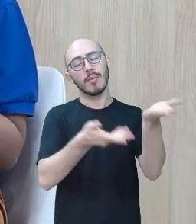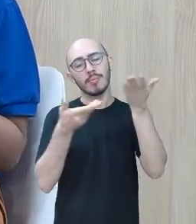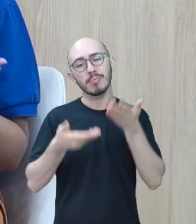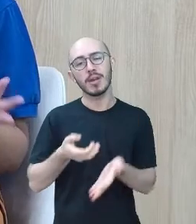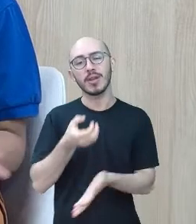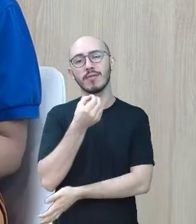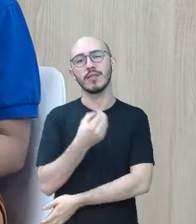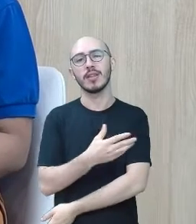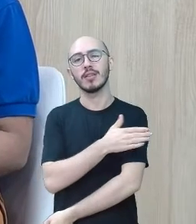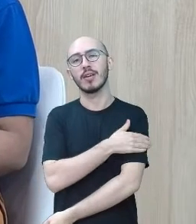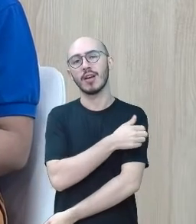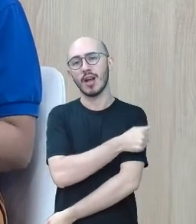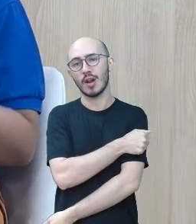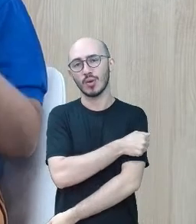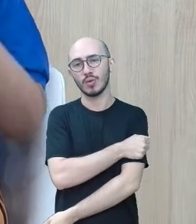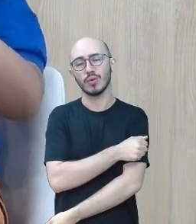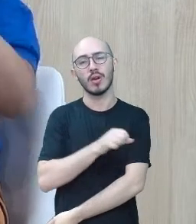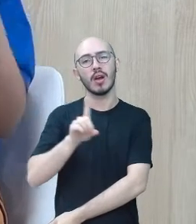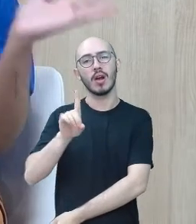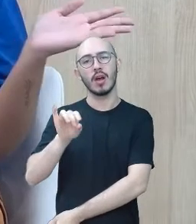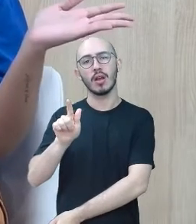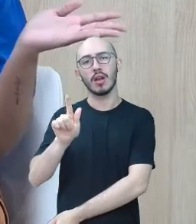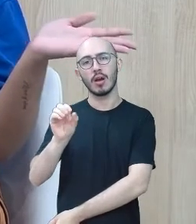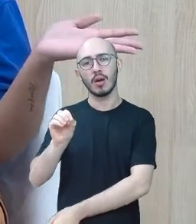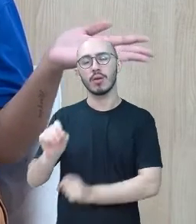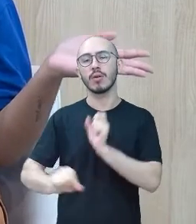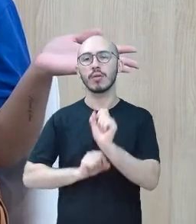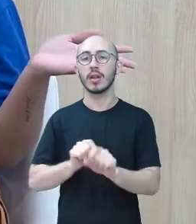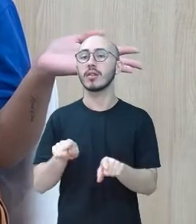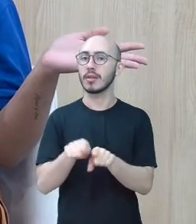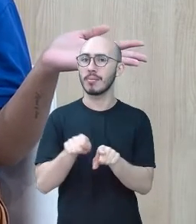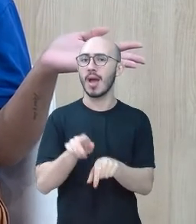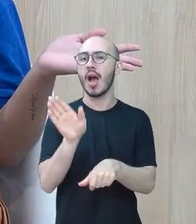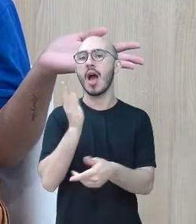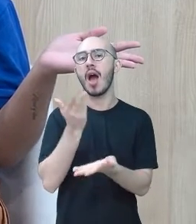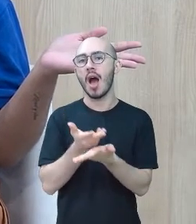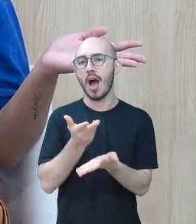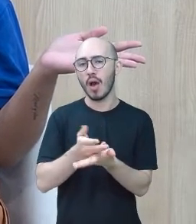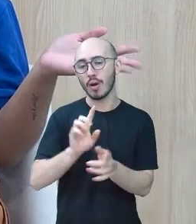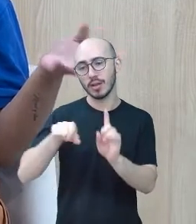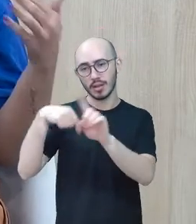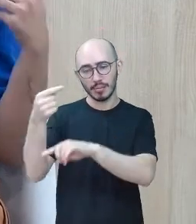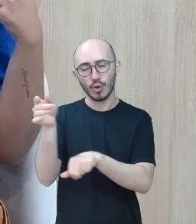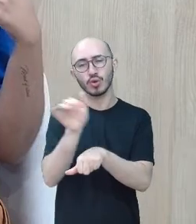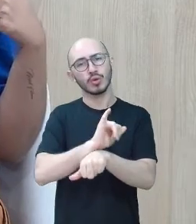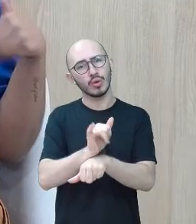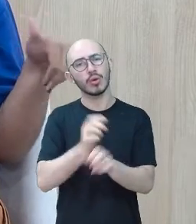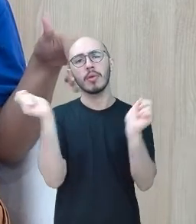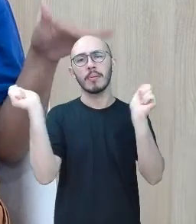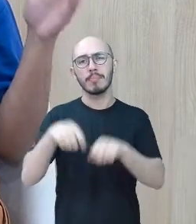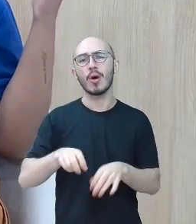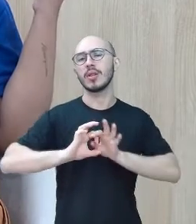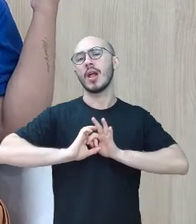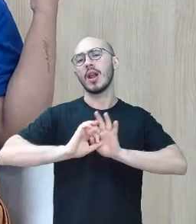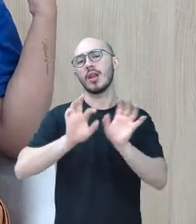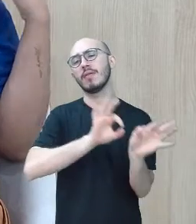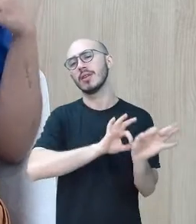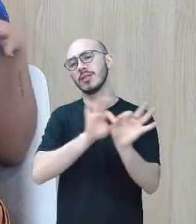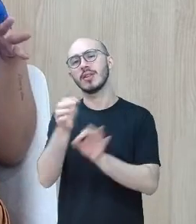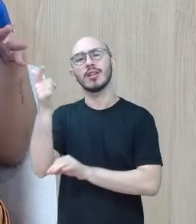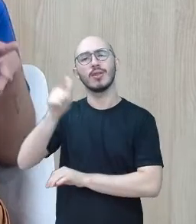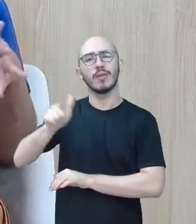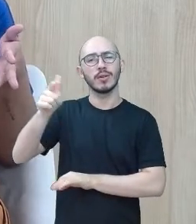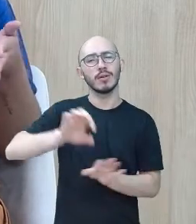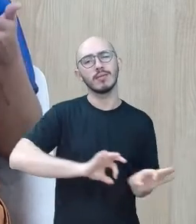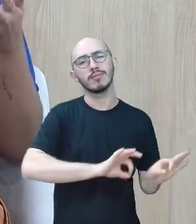na nossa aula. Lembrando que as aulas podem ser reassistidas lá no YouTube, tá certo? Então, se você perdeu alguma coisa, pegou o bonde